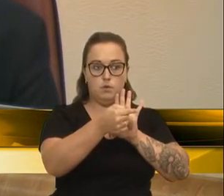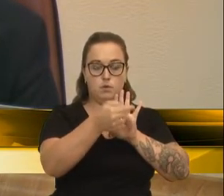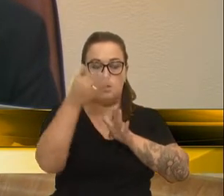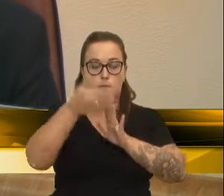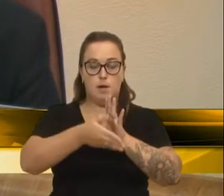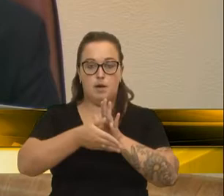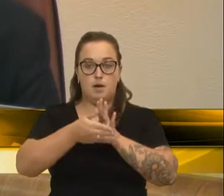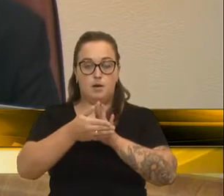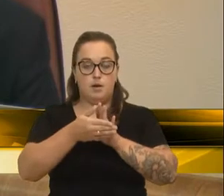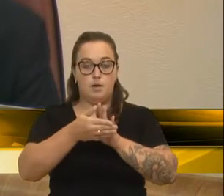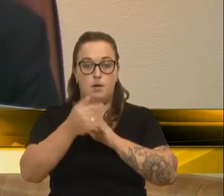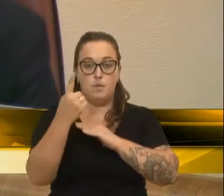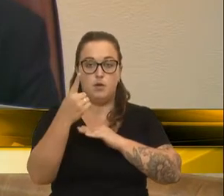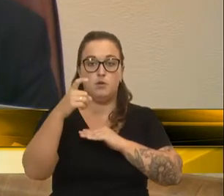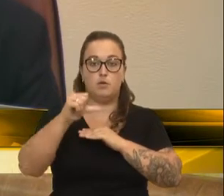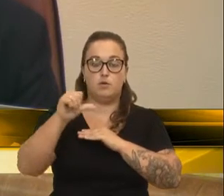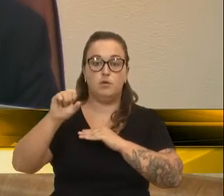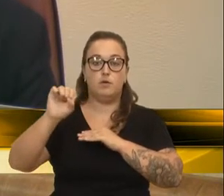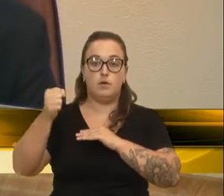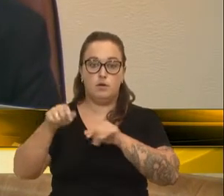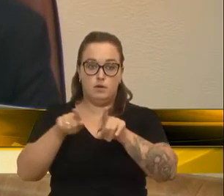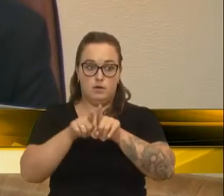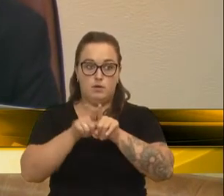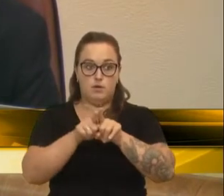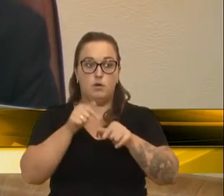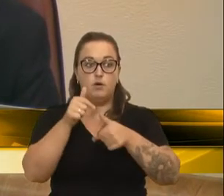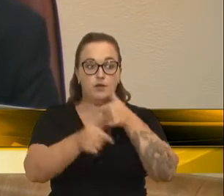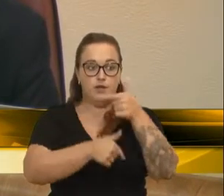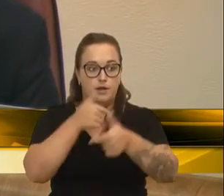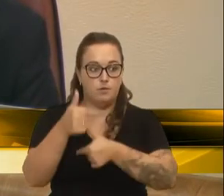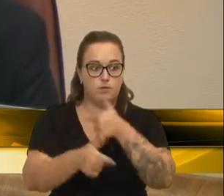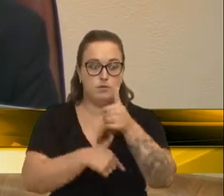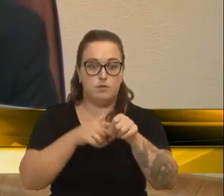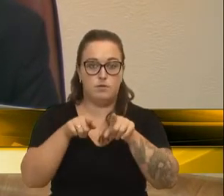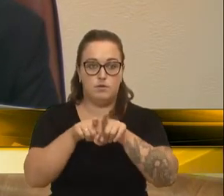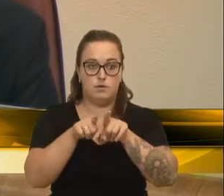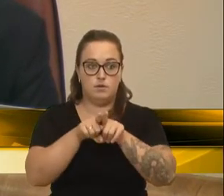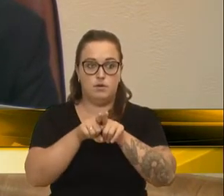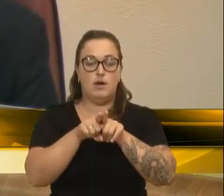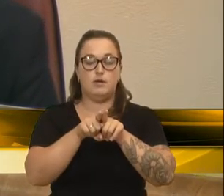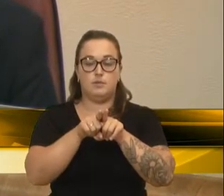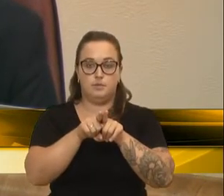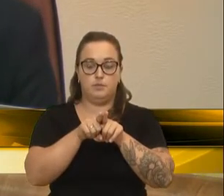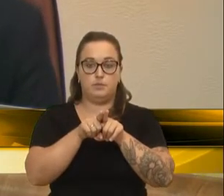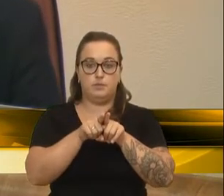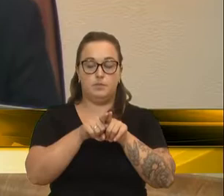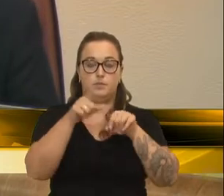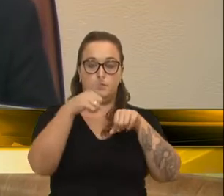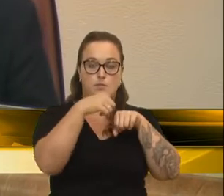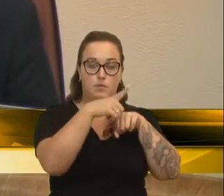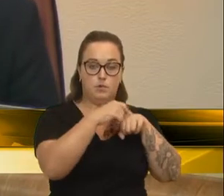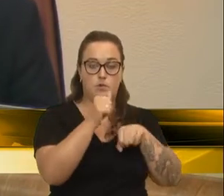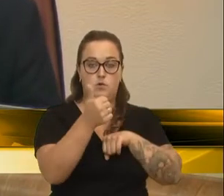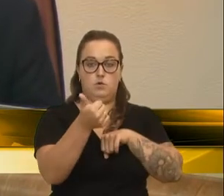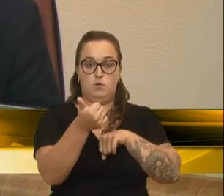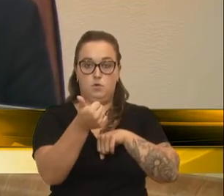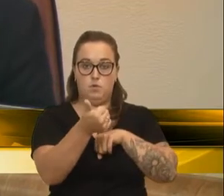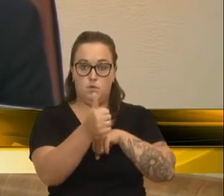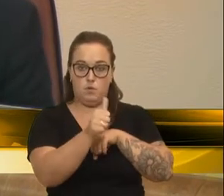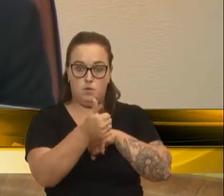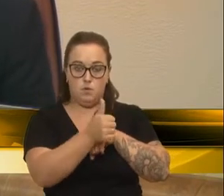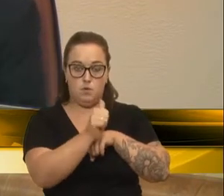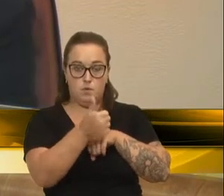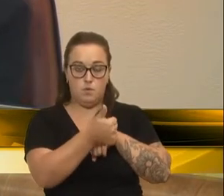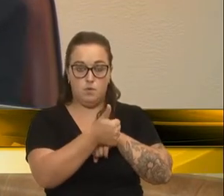8.429/1992. Ressaltando-se estes dispositivos. 2 pontos. Artigo 11. Constitui ato